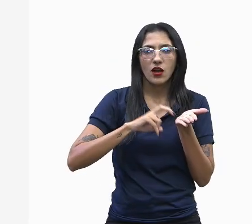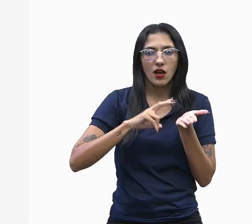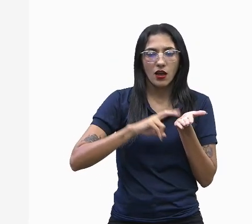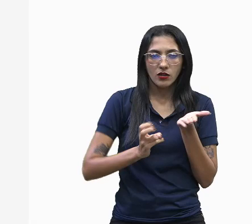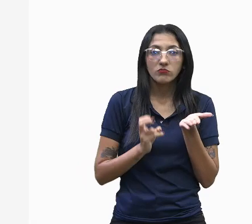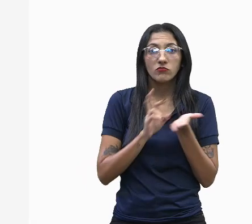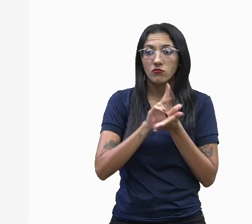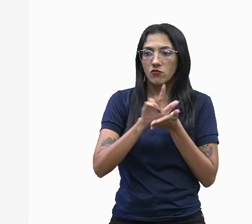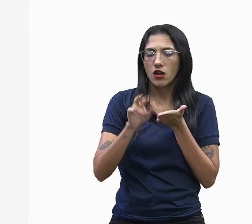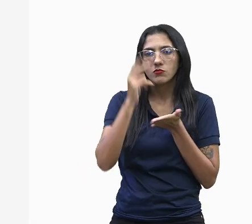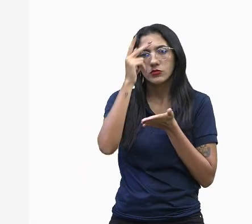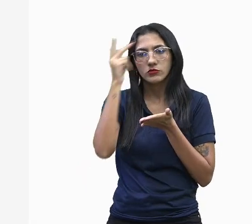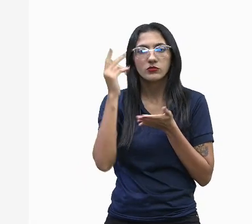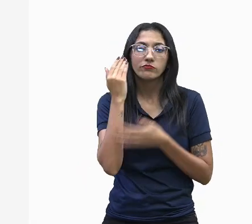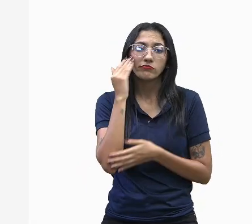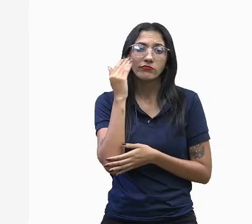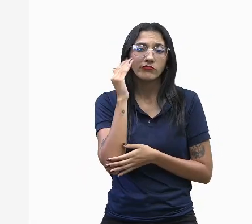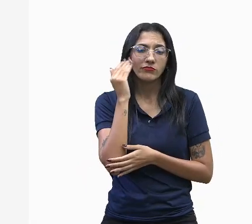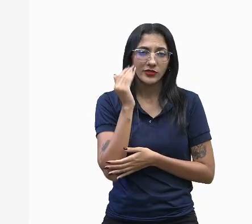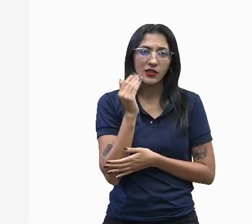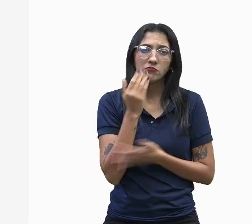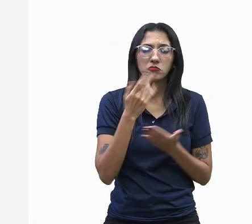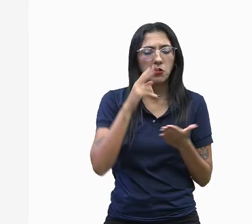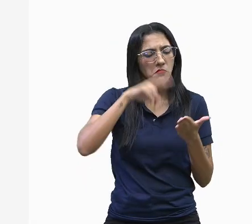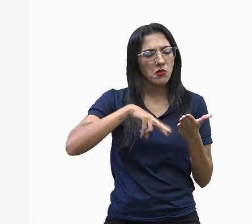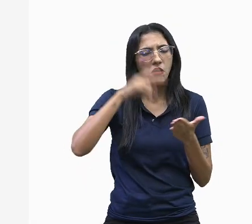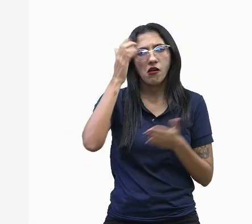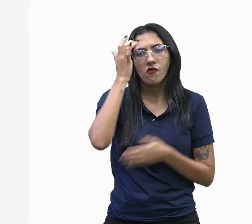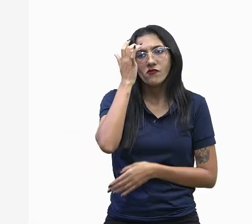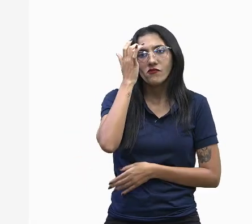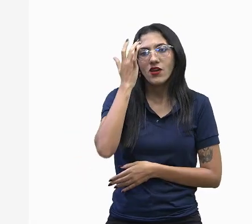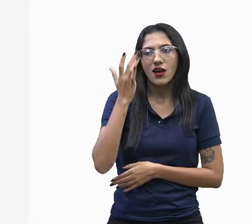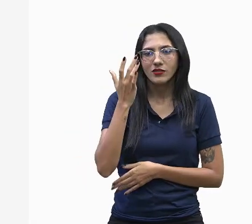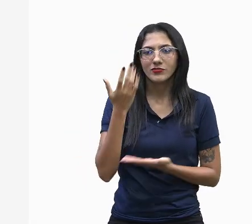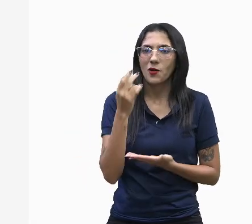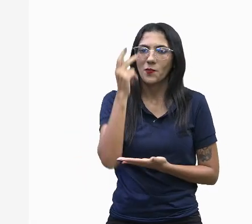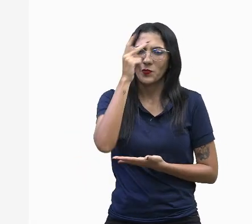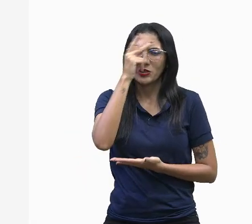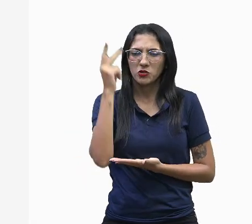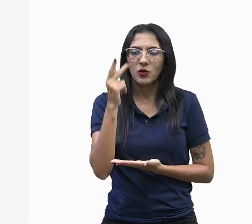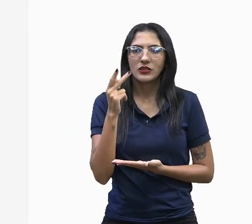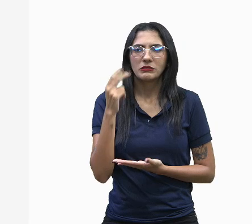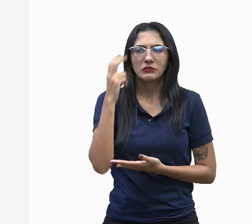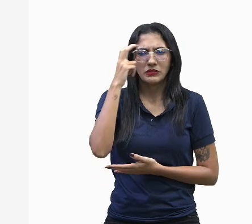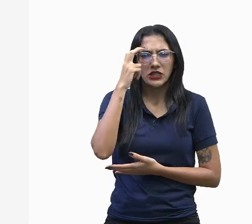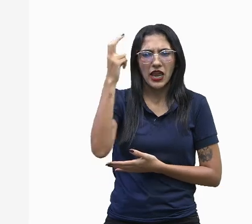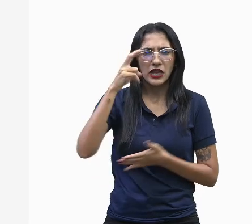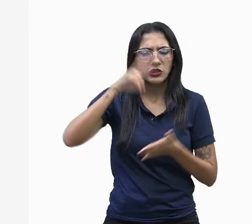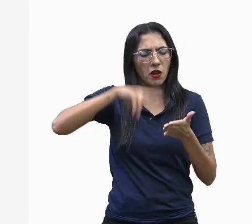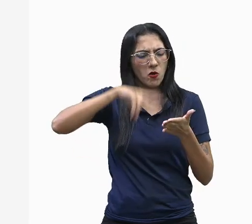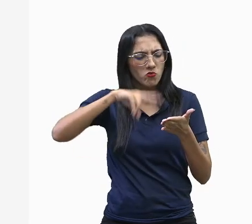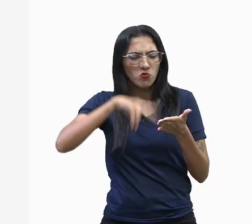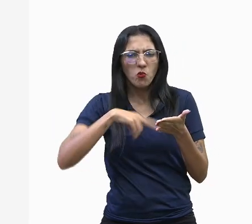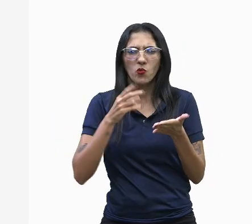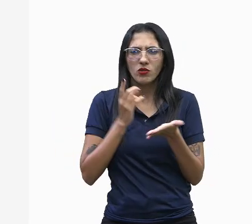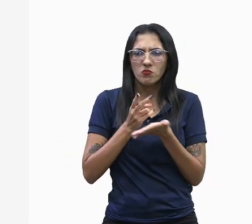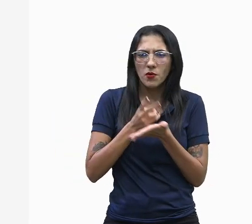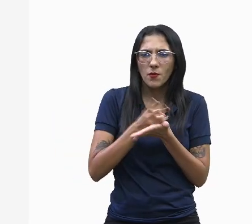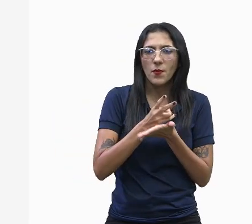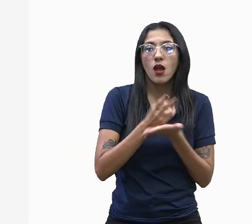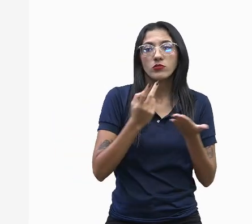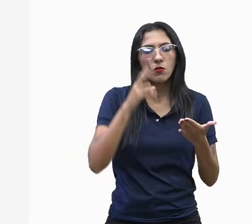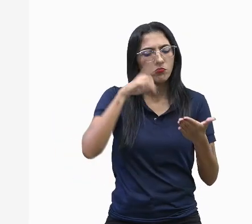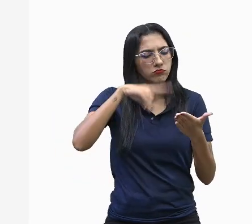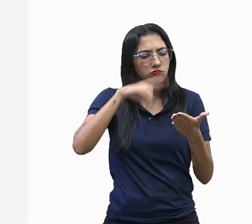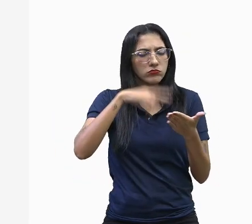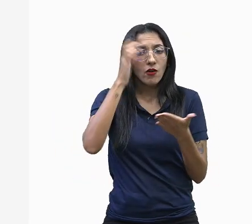boa parte das pessoas, como eu disse. Então, as pessoas que costumam ler bastante, as pessoas que leem pouco, vão